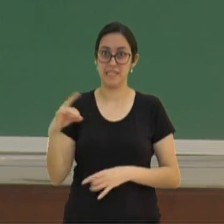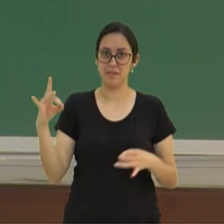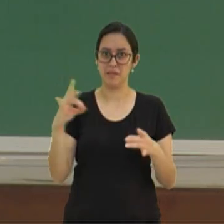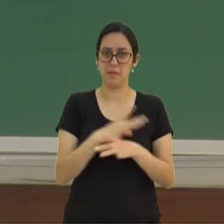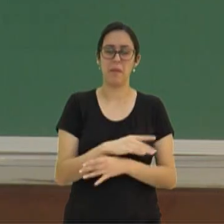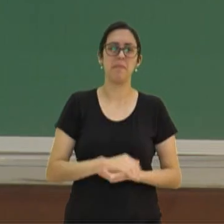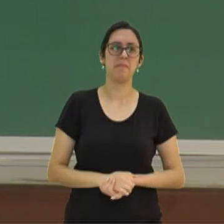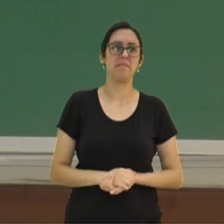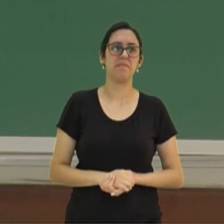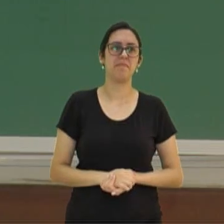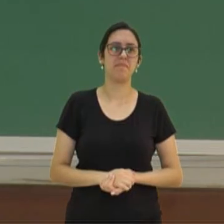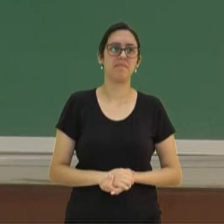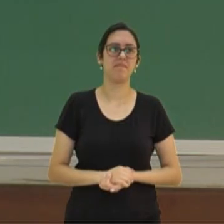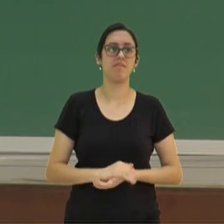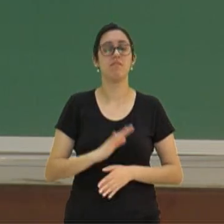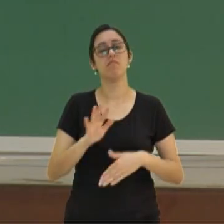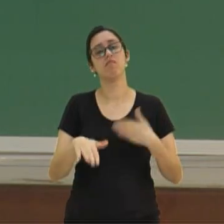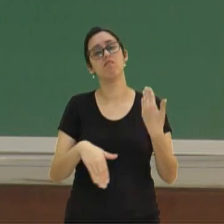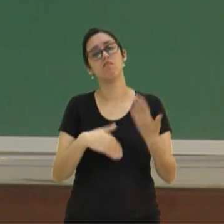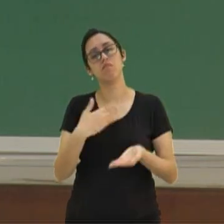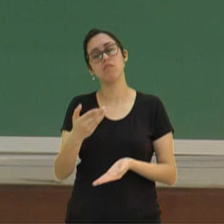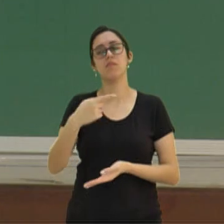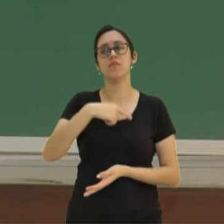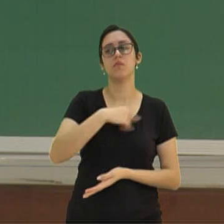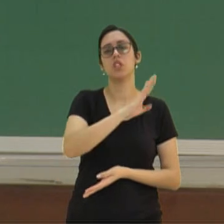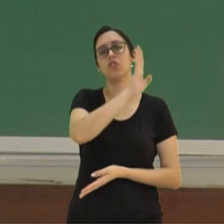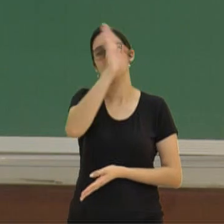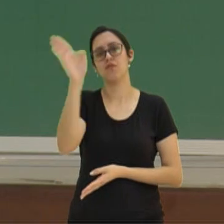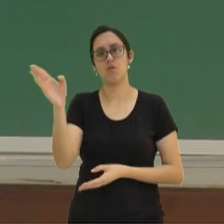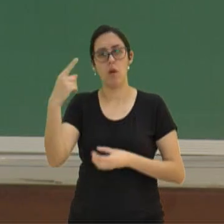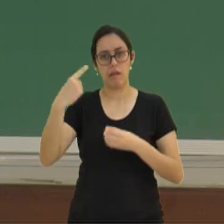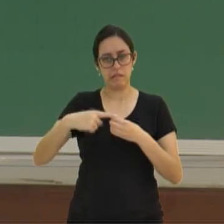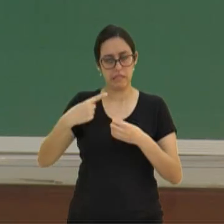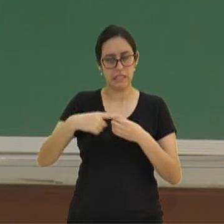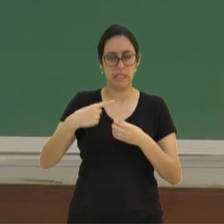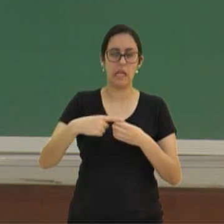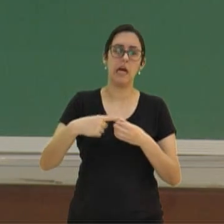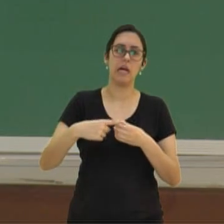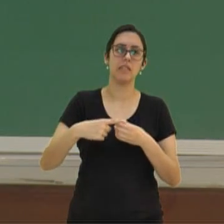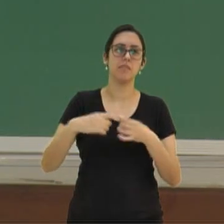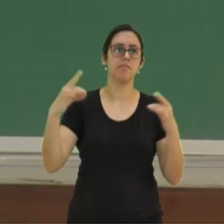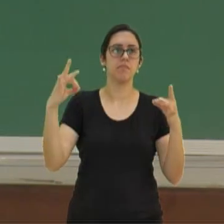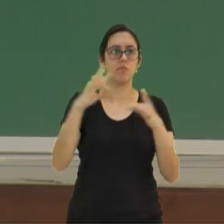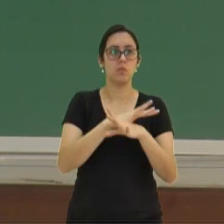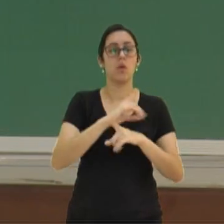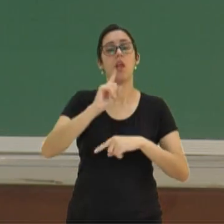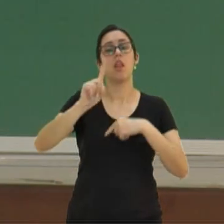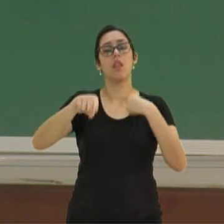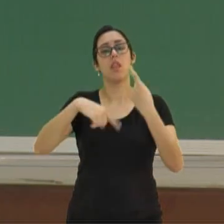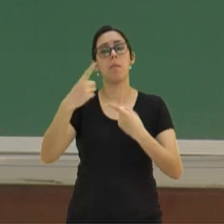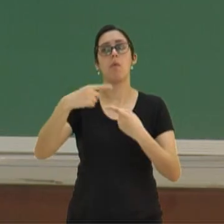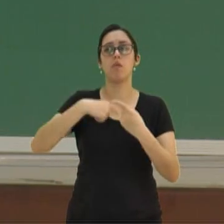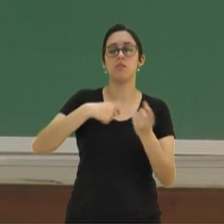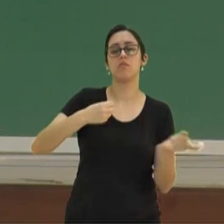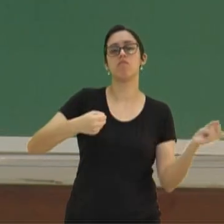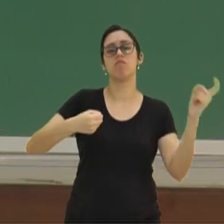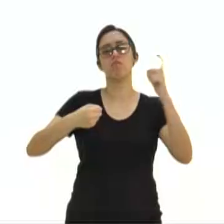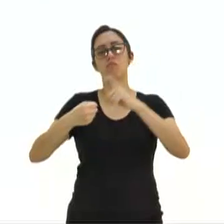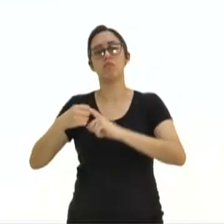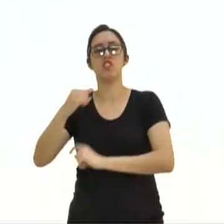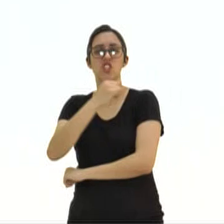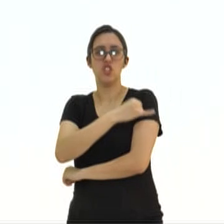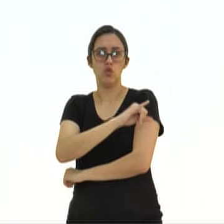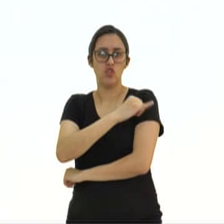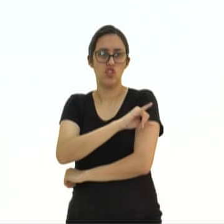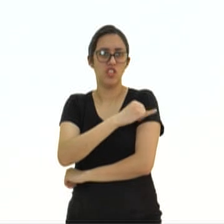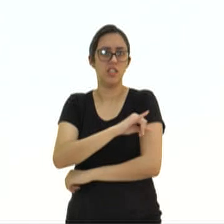ano bom, fui para Mangaratiba. Quando tornei ao Rio de Janeiro em março, o escrivão tinha morrido